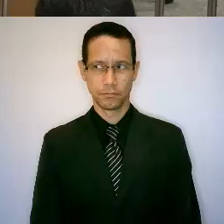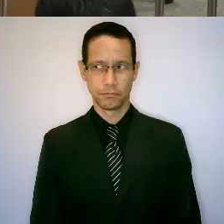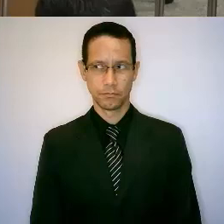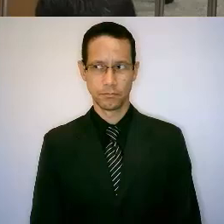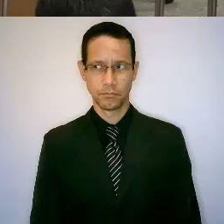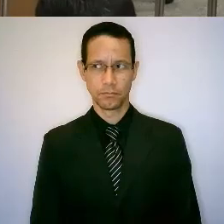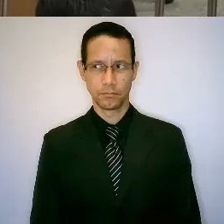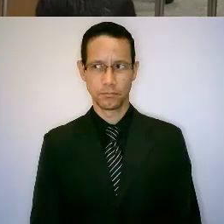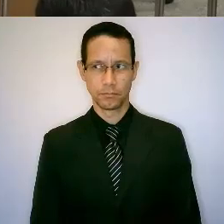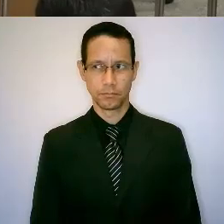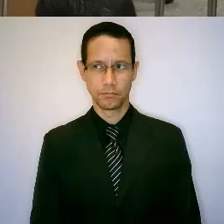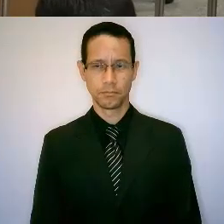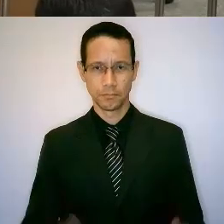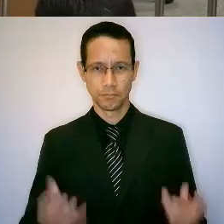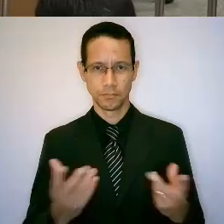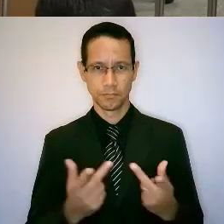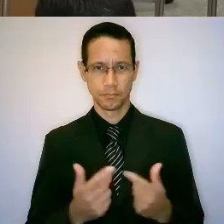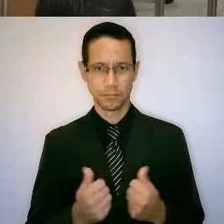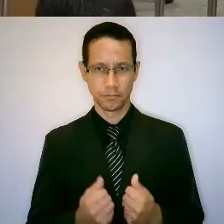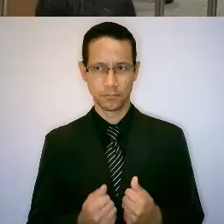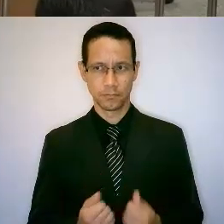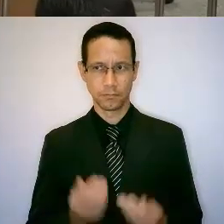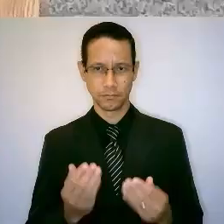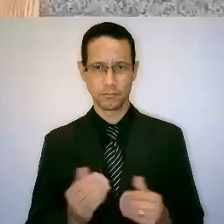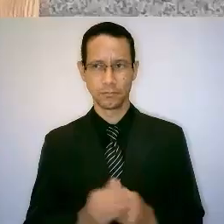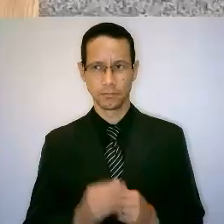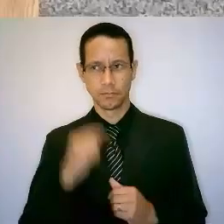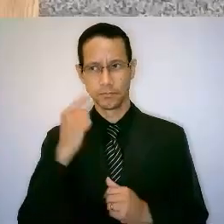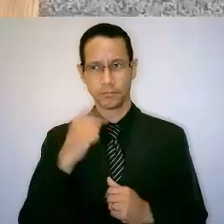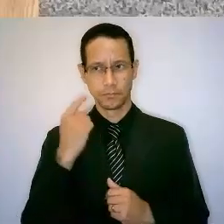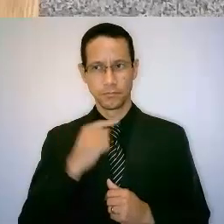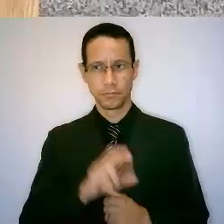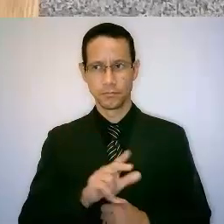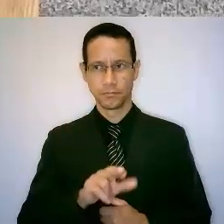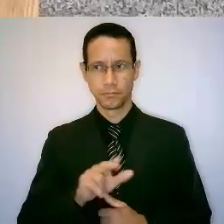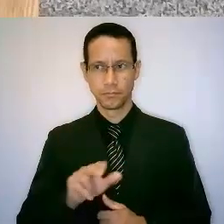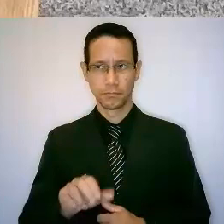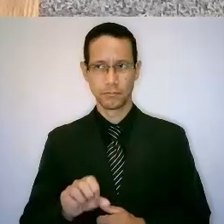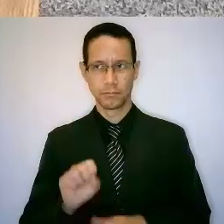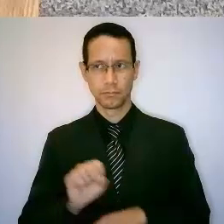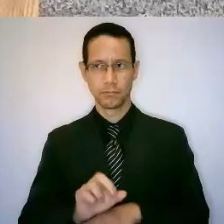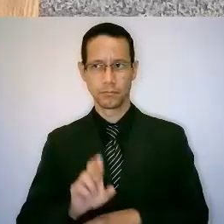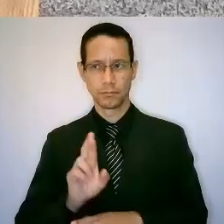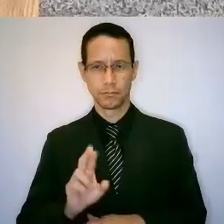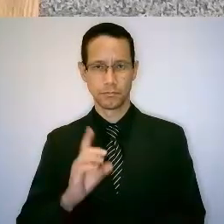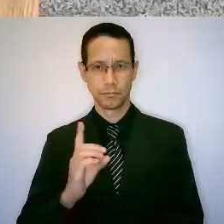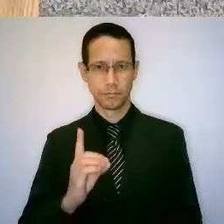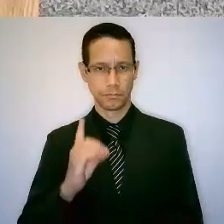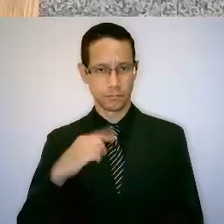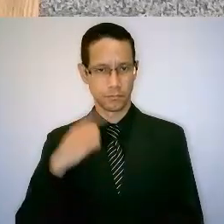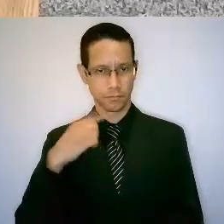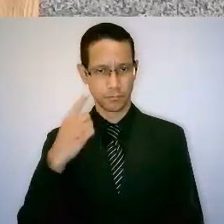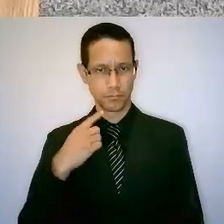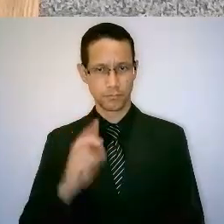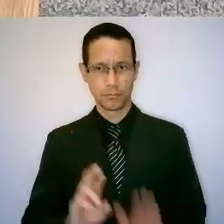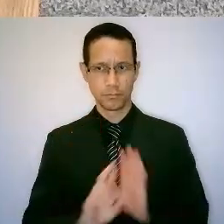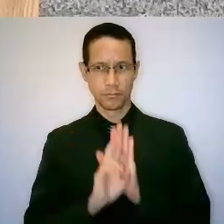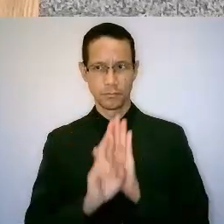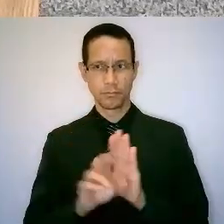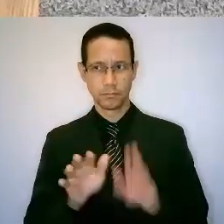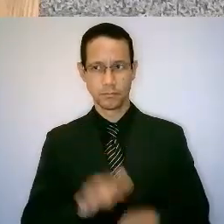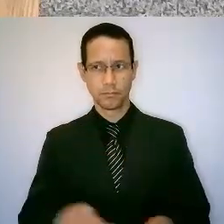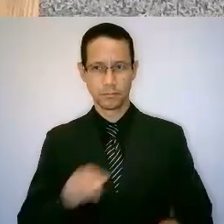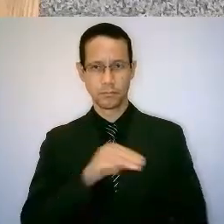excelentíssimos senhores desembargadores excelentíssima senhora desembargadora ilustre representante do Ministério